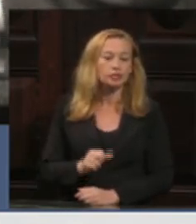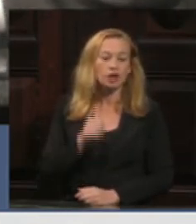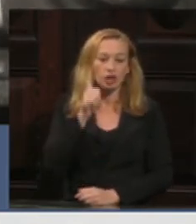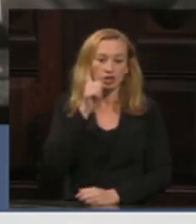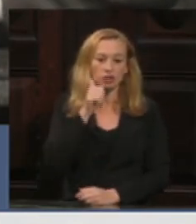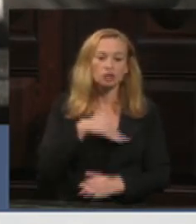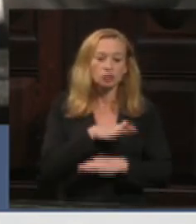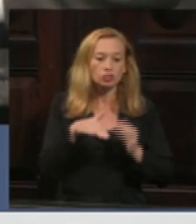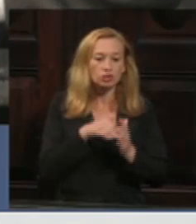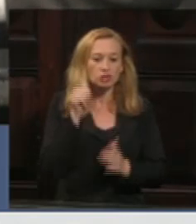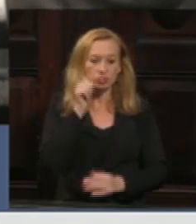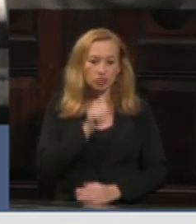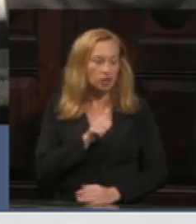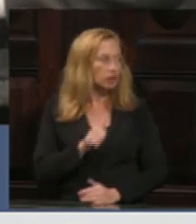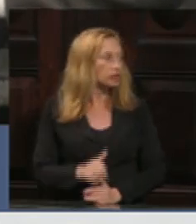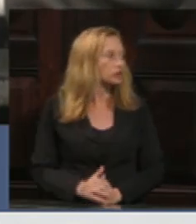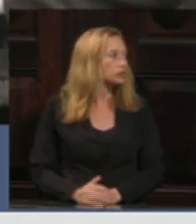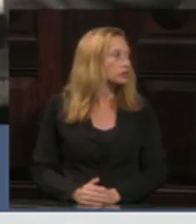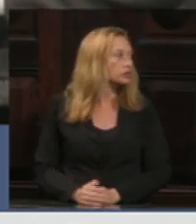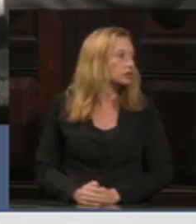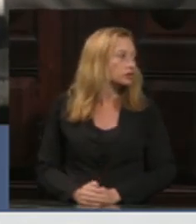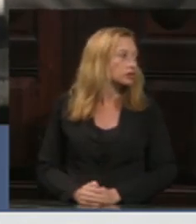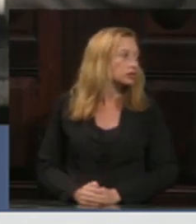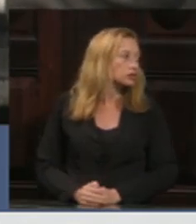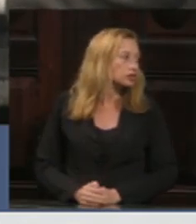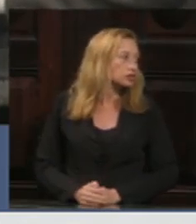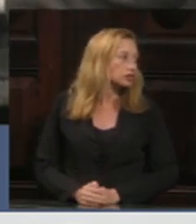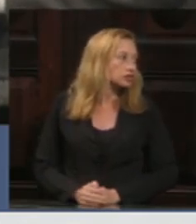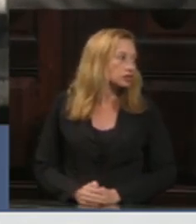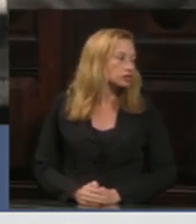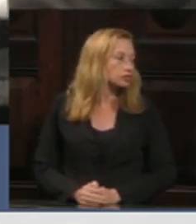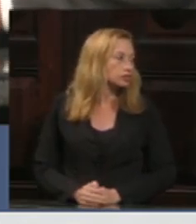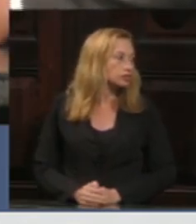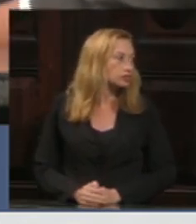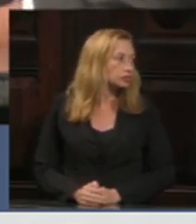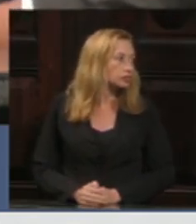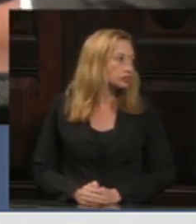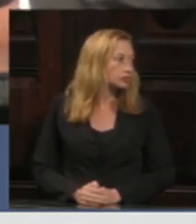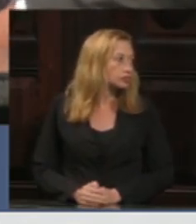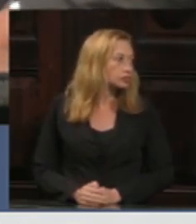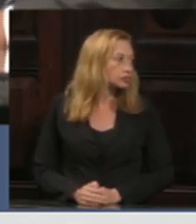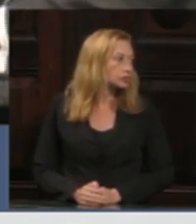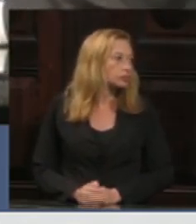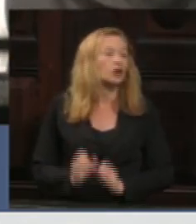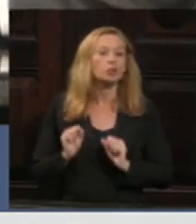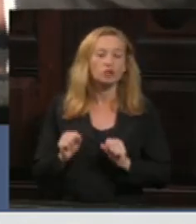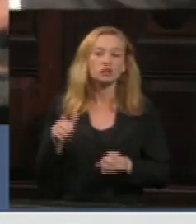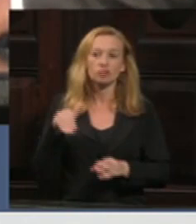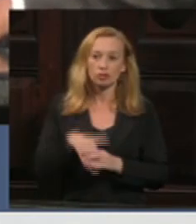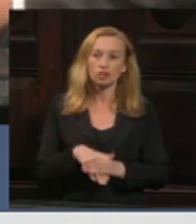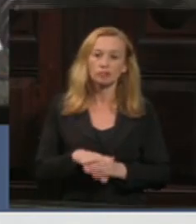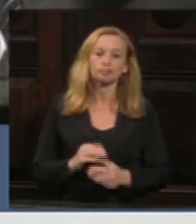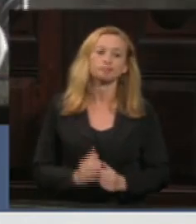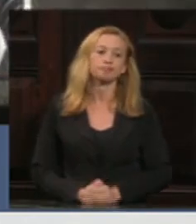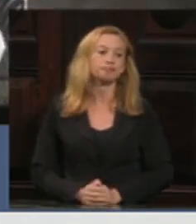mulheres. Não foi possível e aí a gente incluiu agora para que a gente possa votarmos na próxima